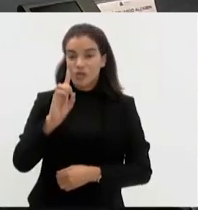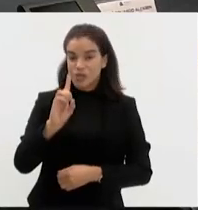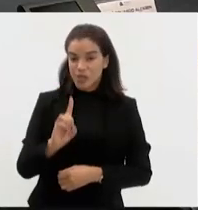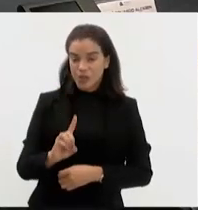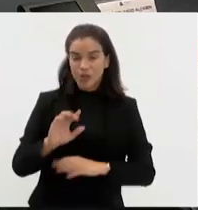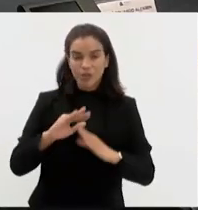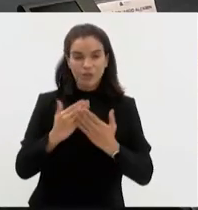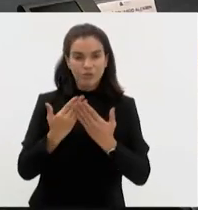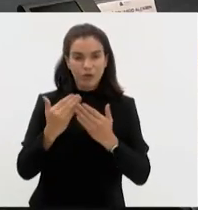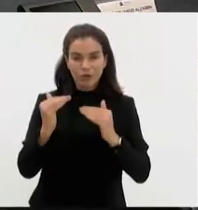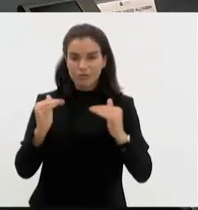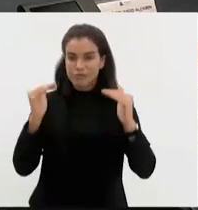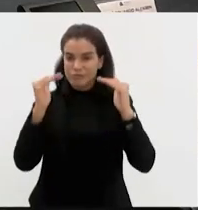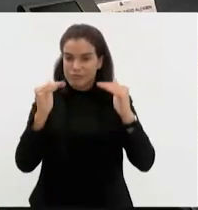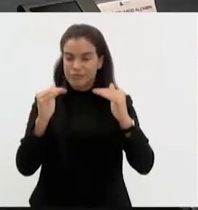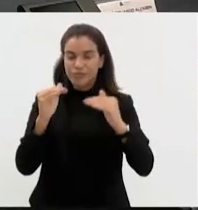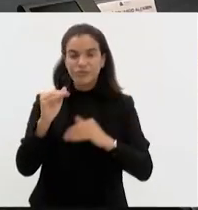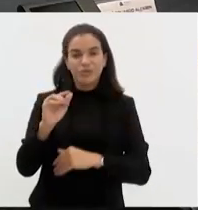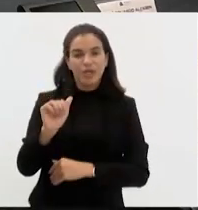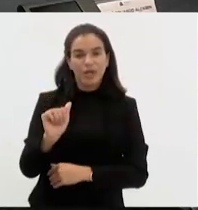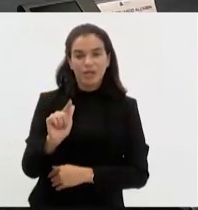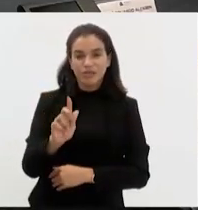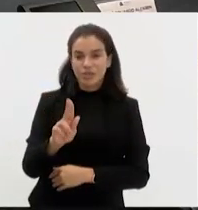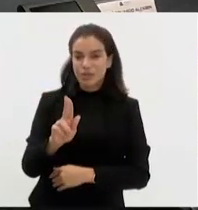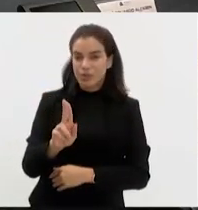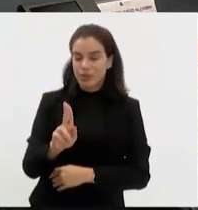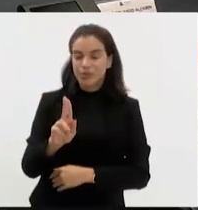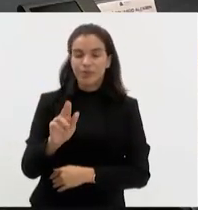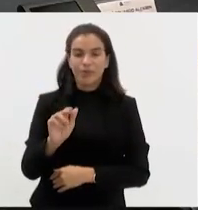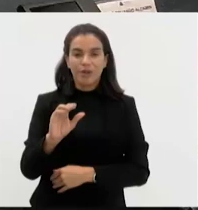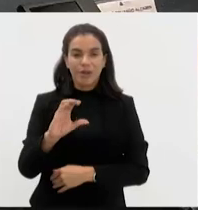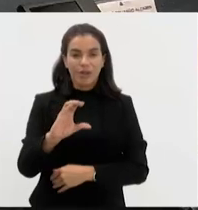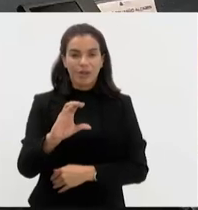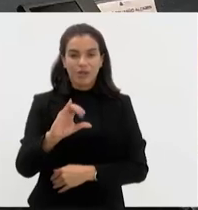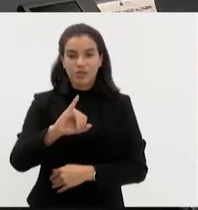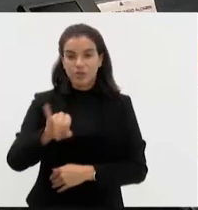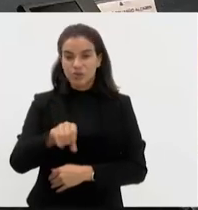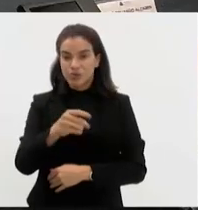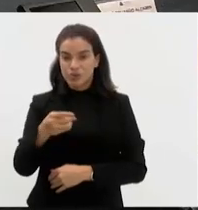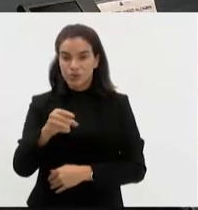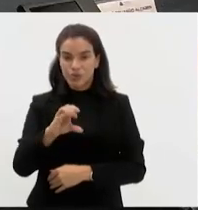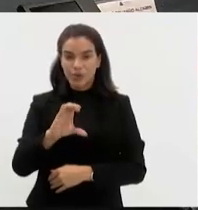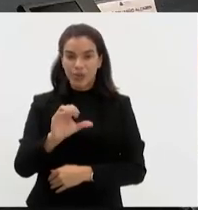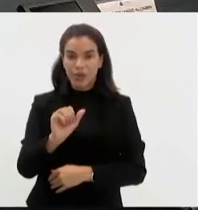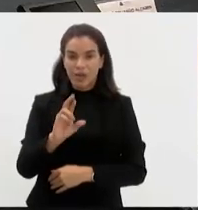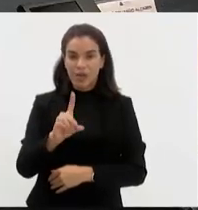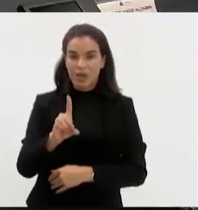Superior da Advocacia Geral da União João Carlos s